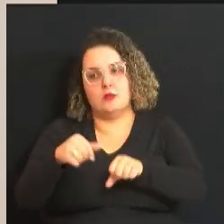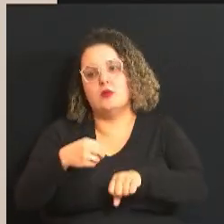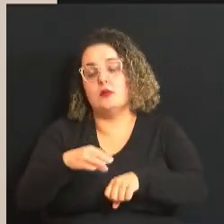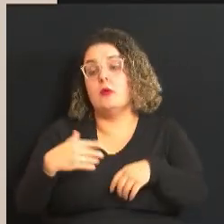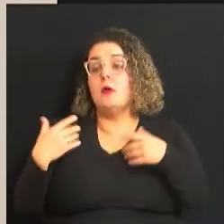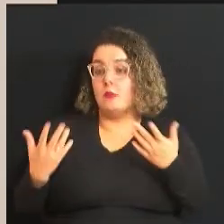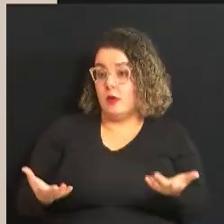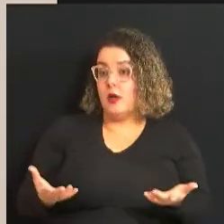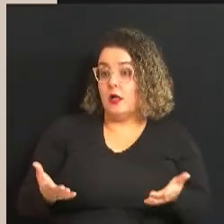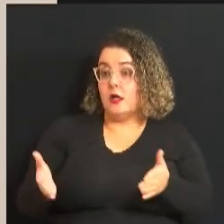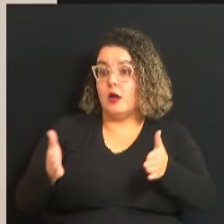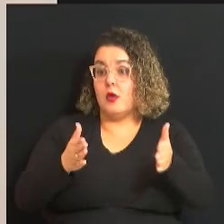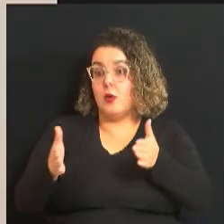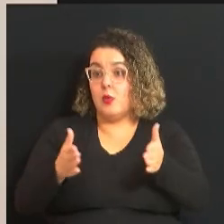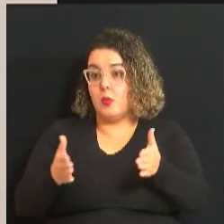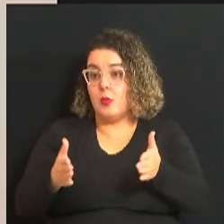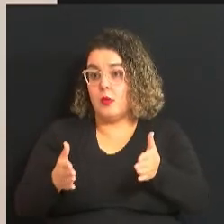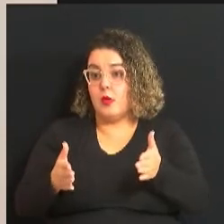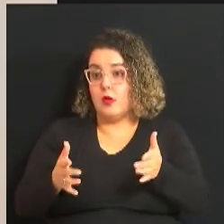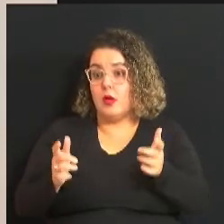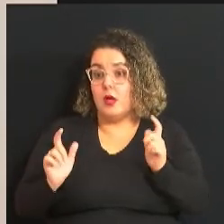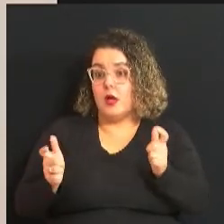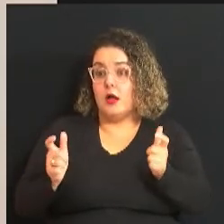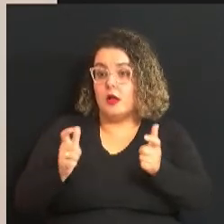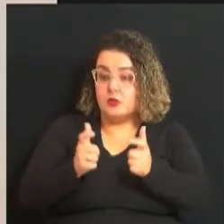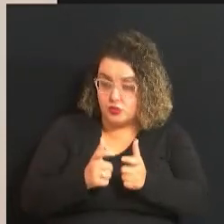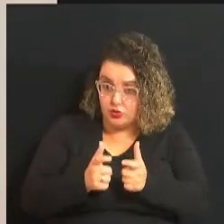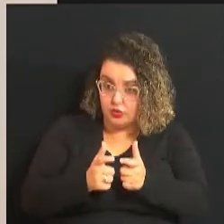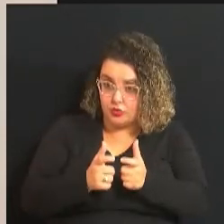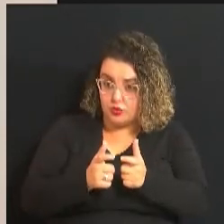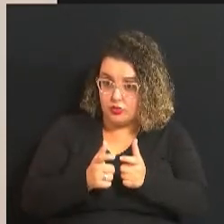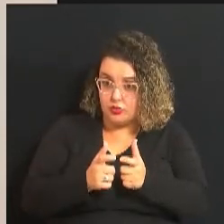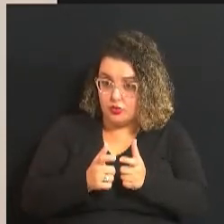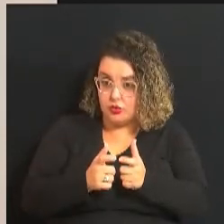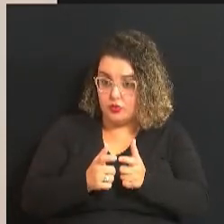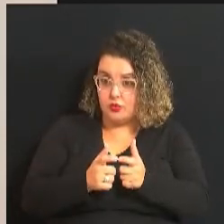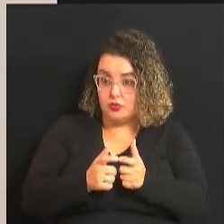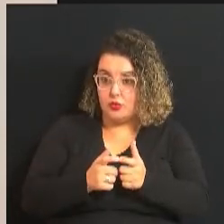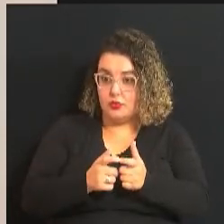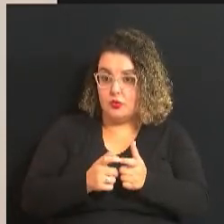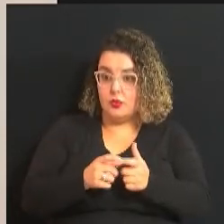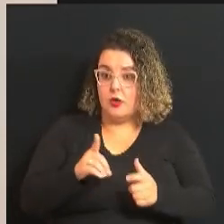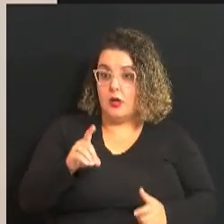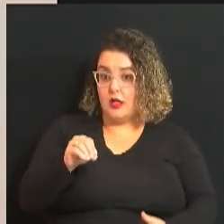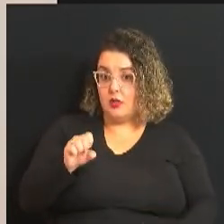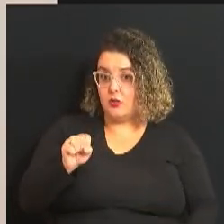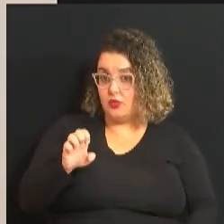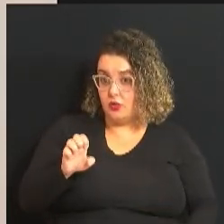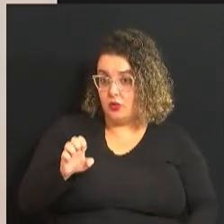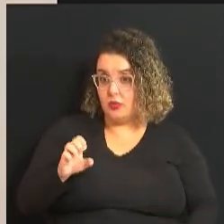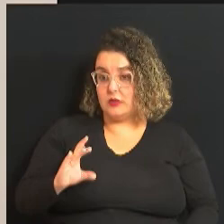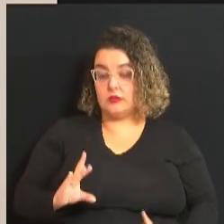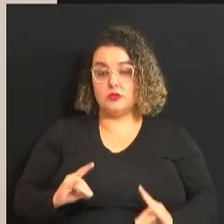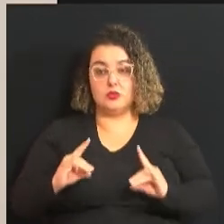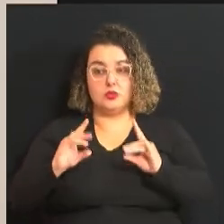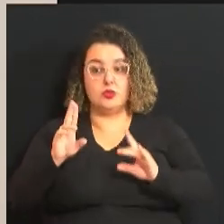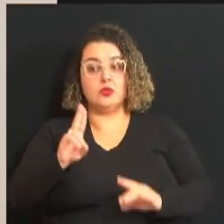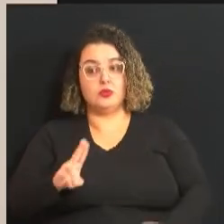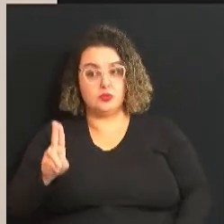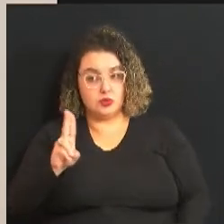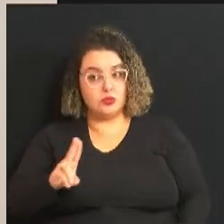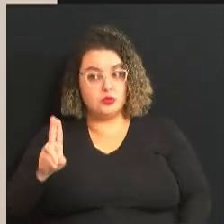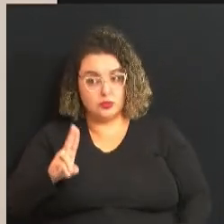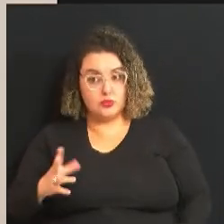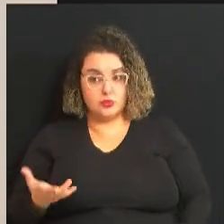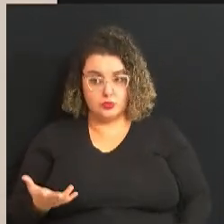é um período que a gente tende a diminuir a dose do hormônio para aquelas mulheres que usam